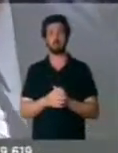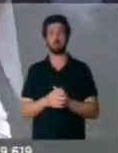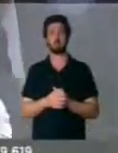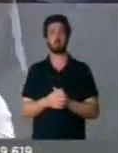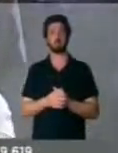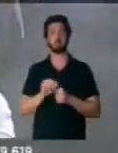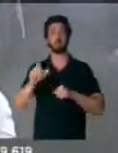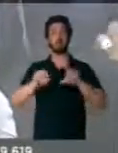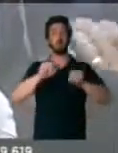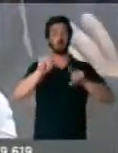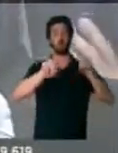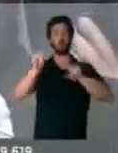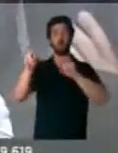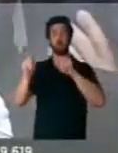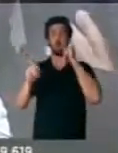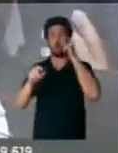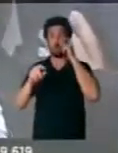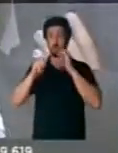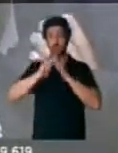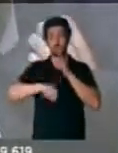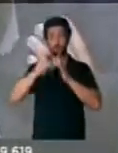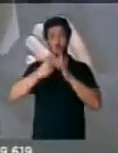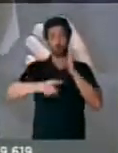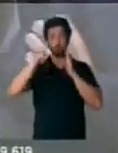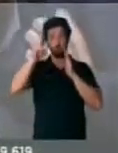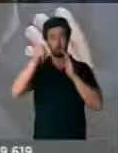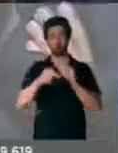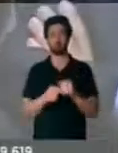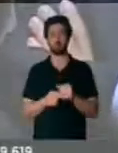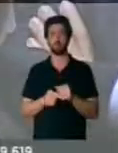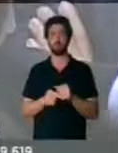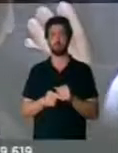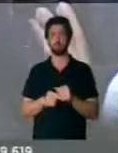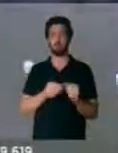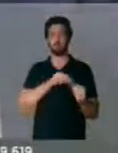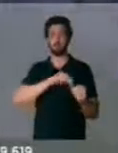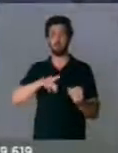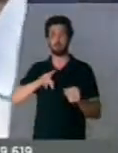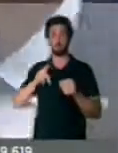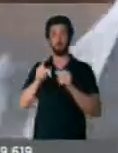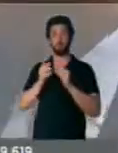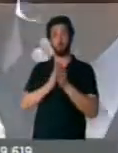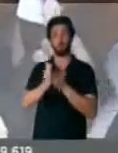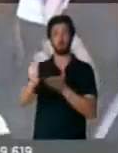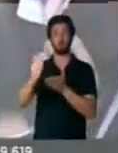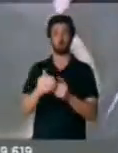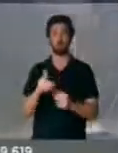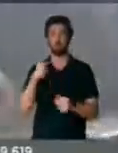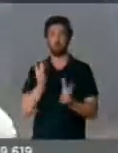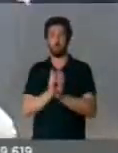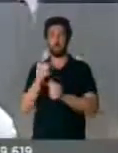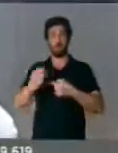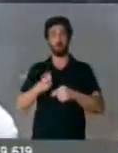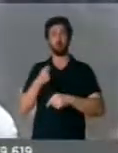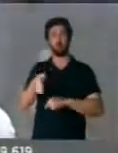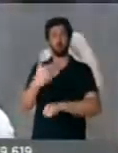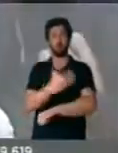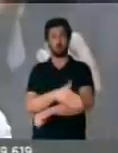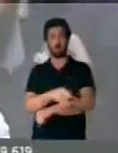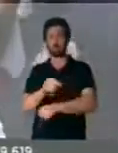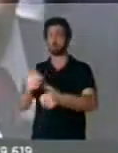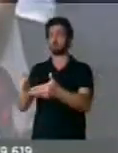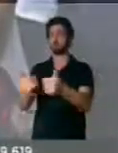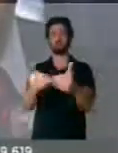da coleta de assinaturas desse projeto quando ele saiu do Ministério Público. Nosso partido foi às ruas